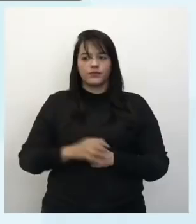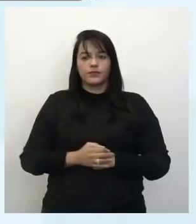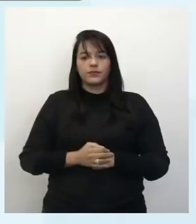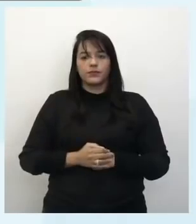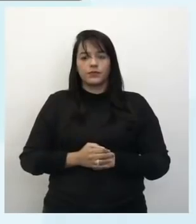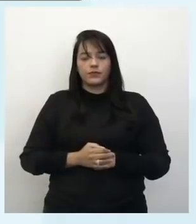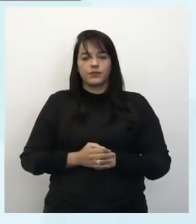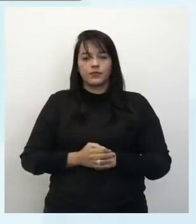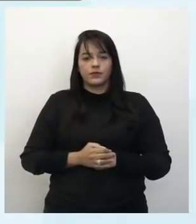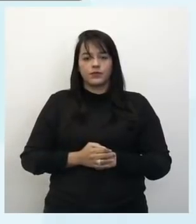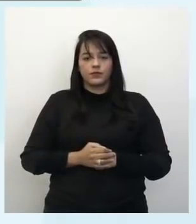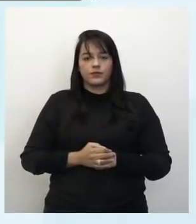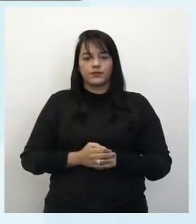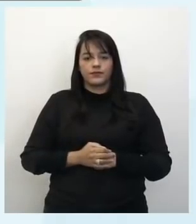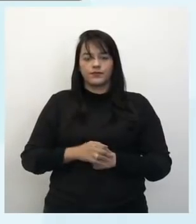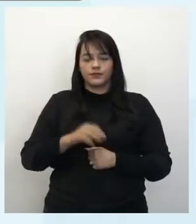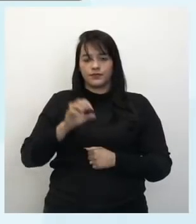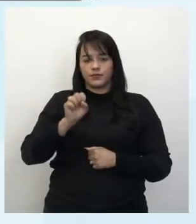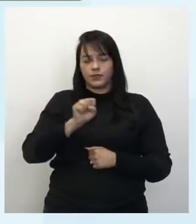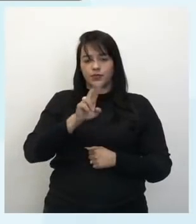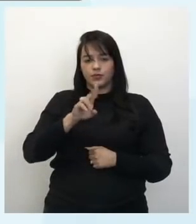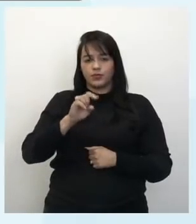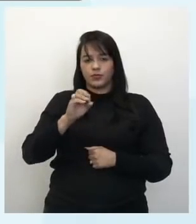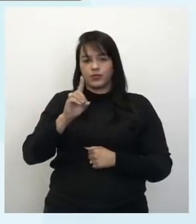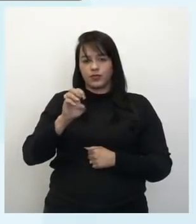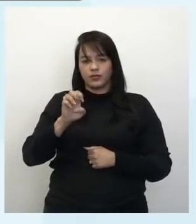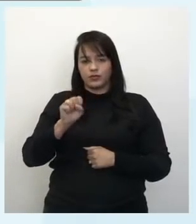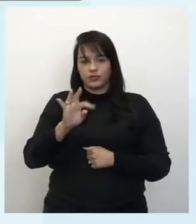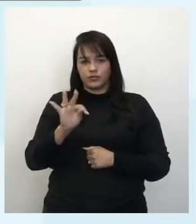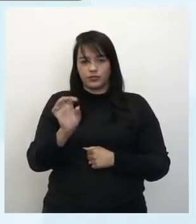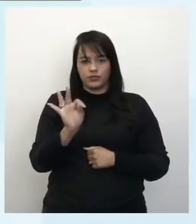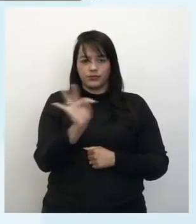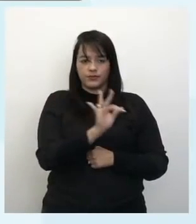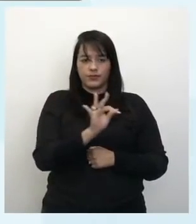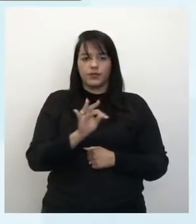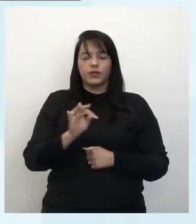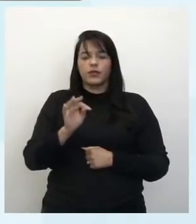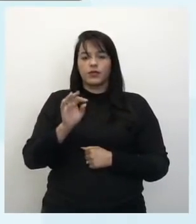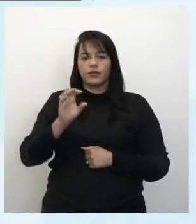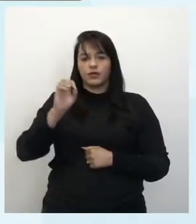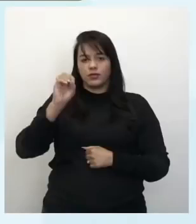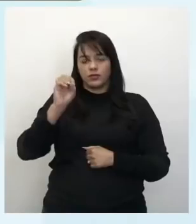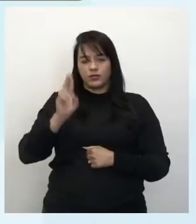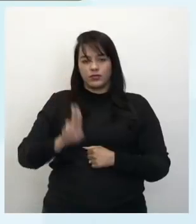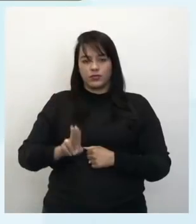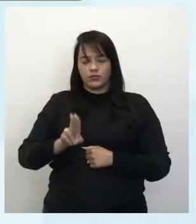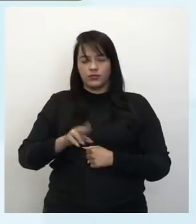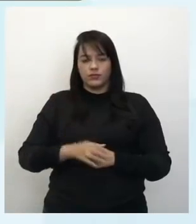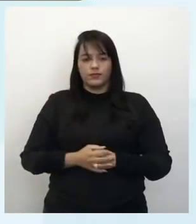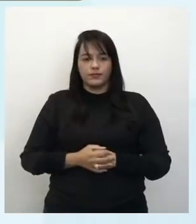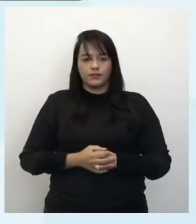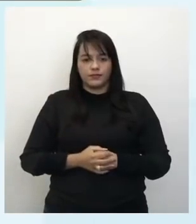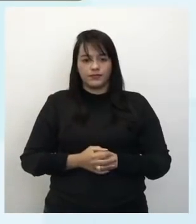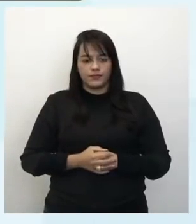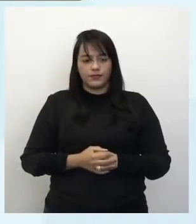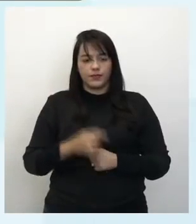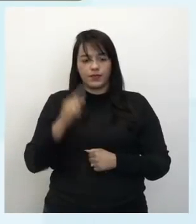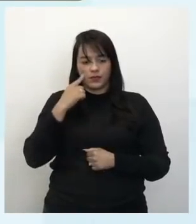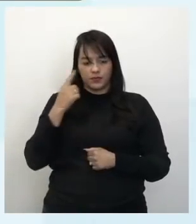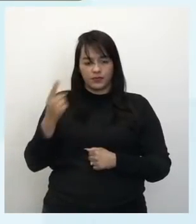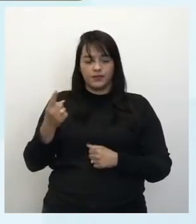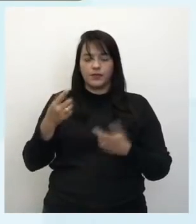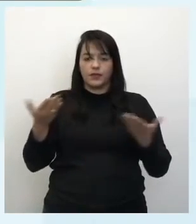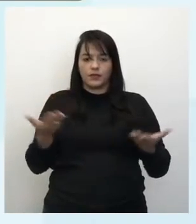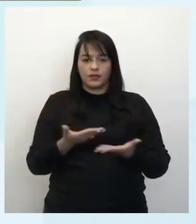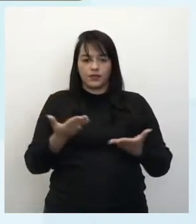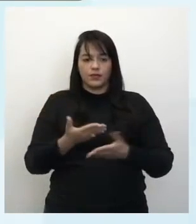southwest, sudoeste, northwest. noroeste. Tá, vamos trabalhar um pouquinho mais a pronúncia então, João? Vamos lá. Please. Então, como é que